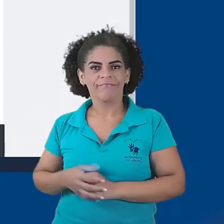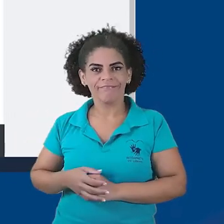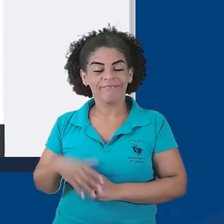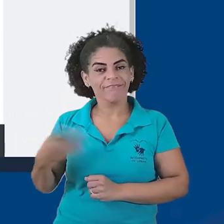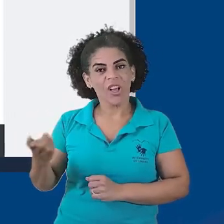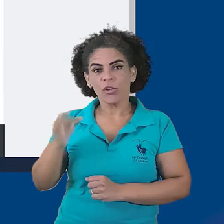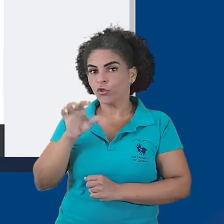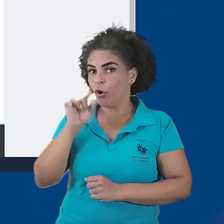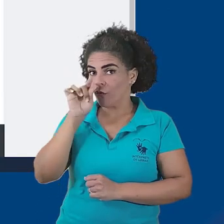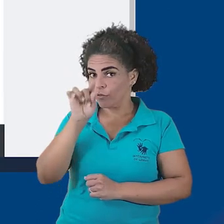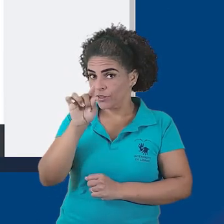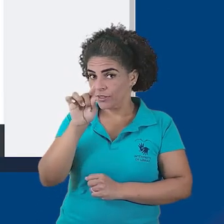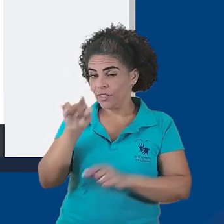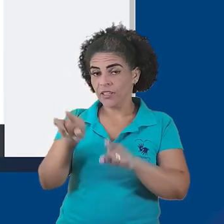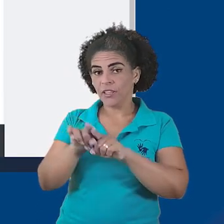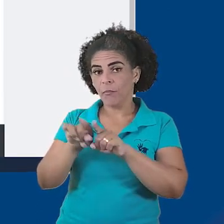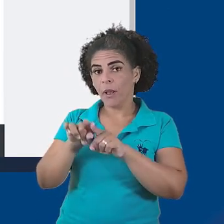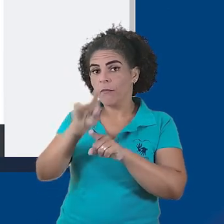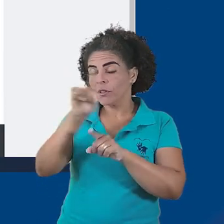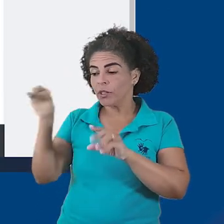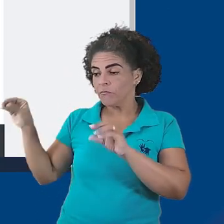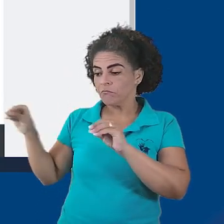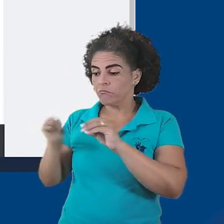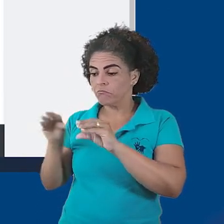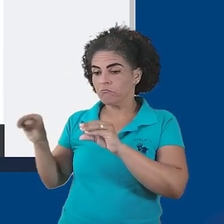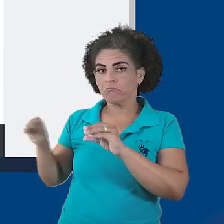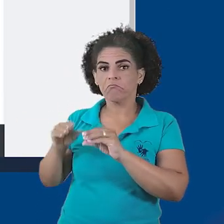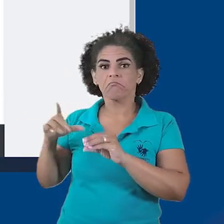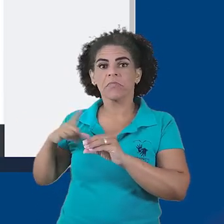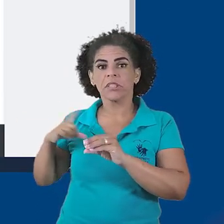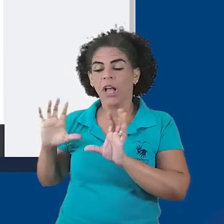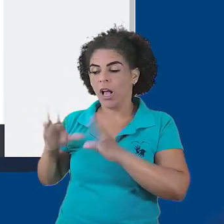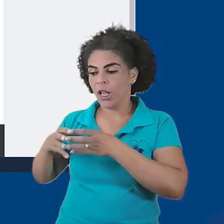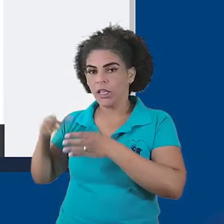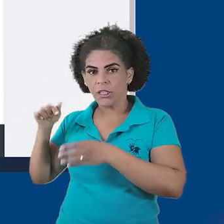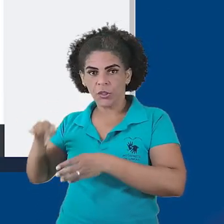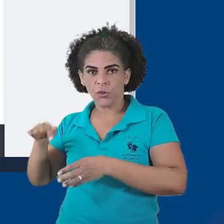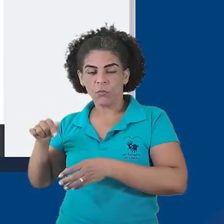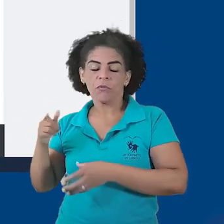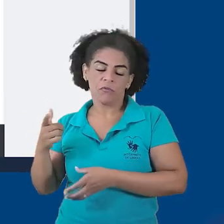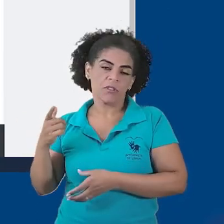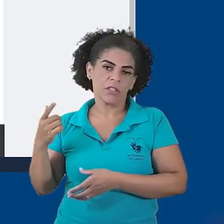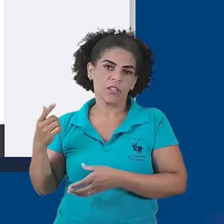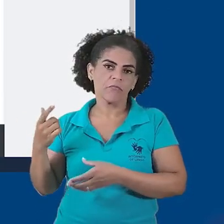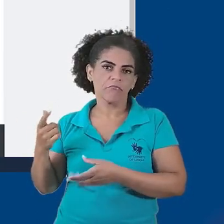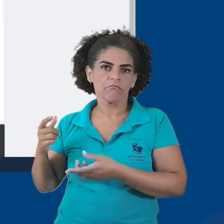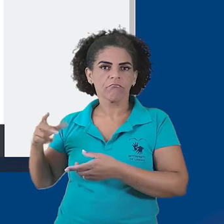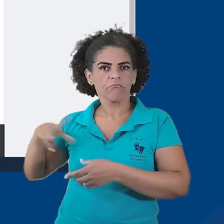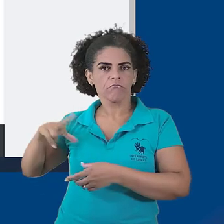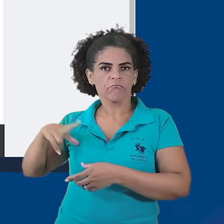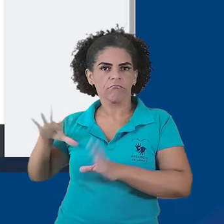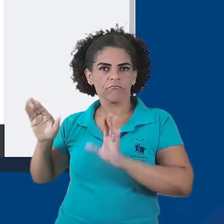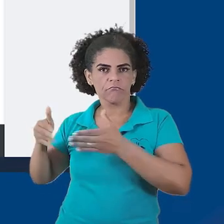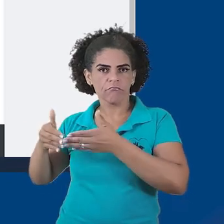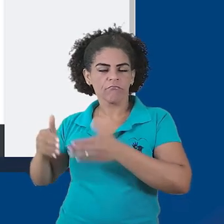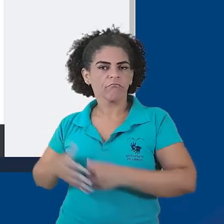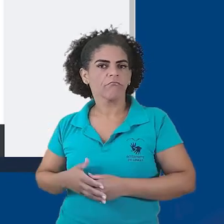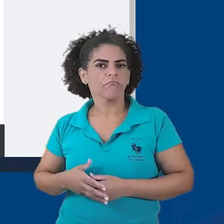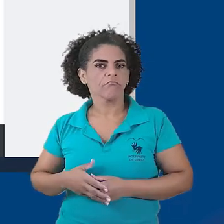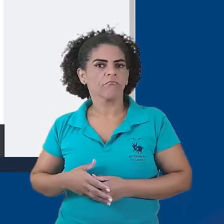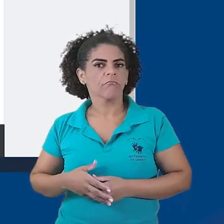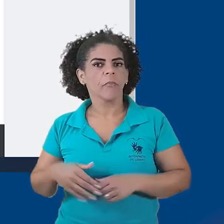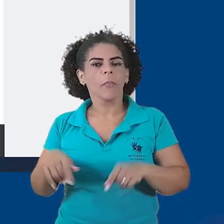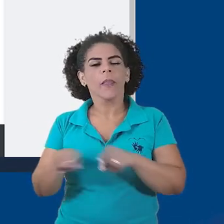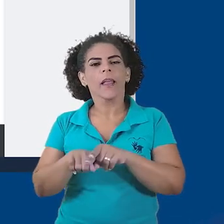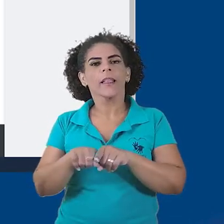são mensagens que apenas você e o usuário estão participando. O usuário que te enviou mensagens. No painel